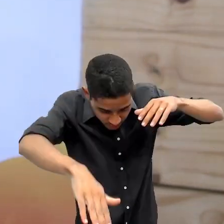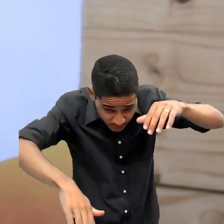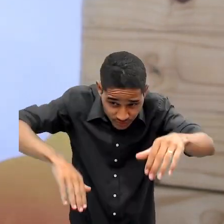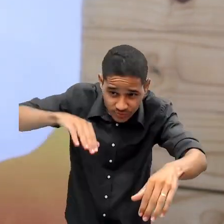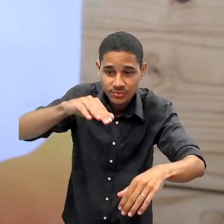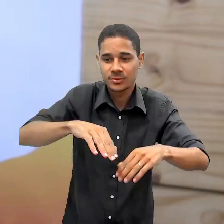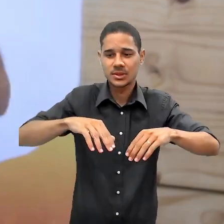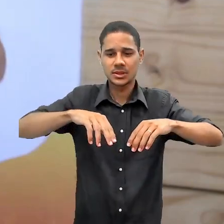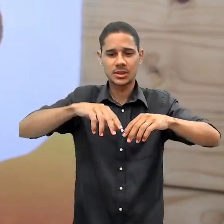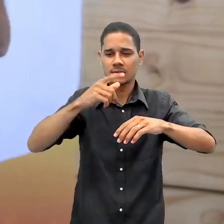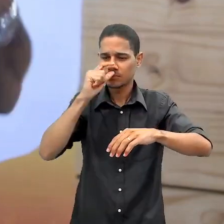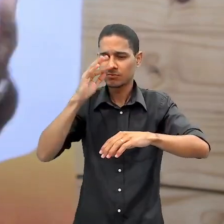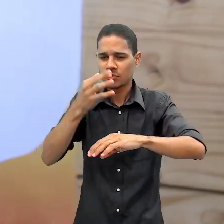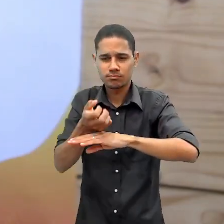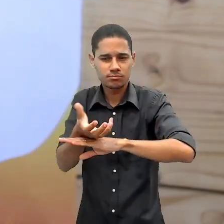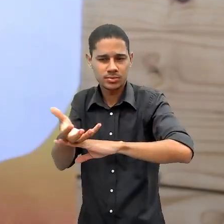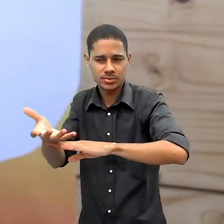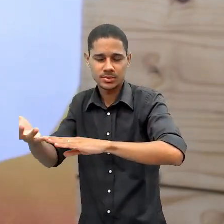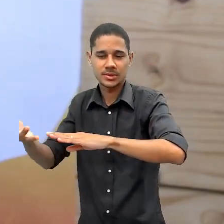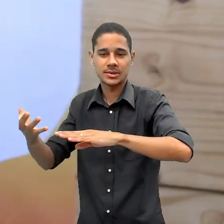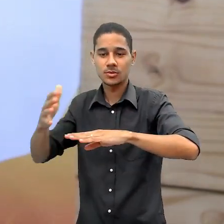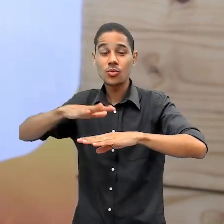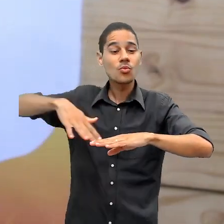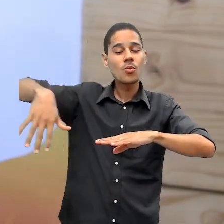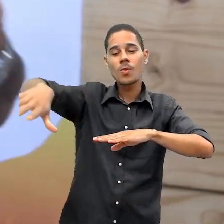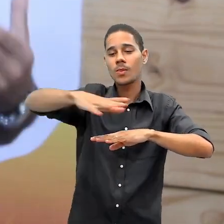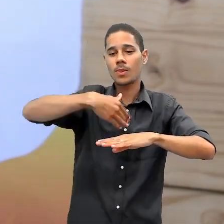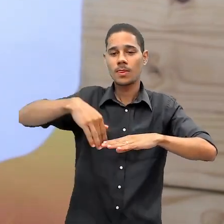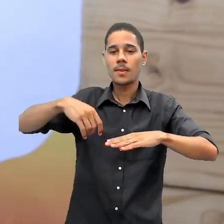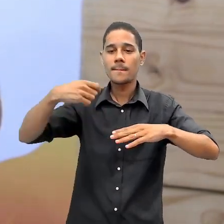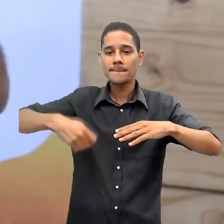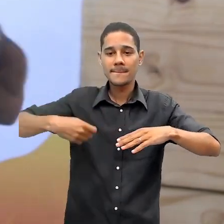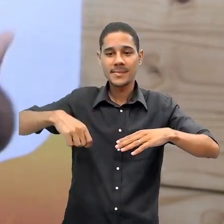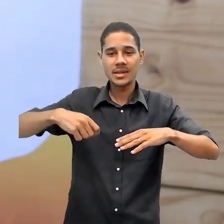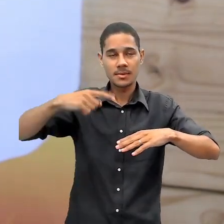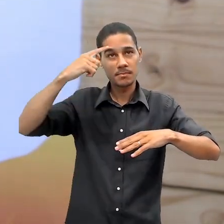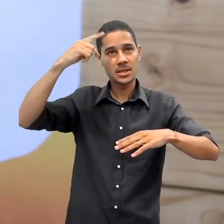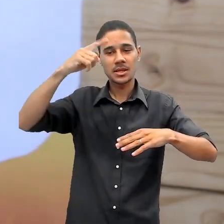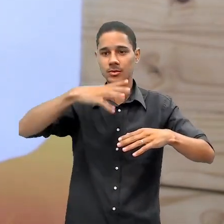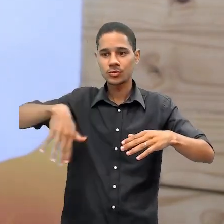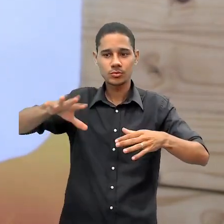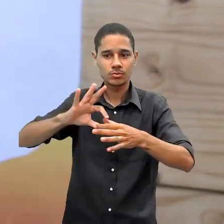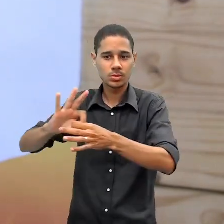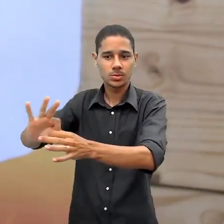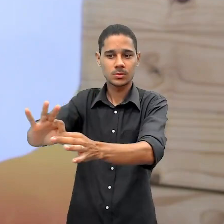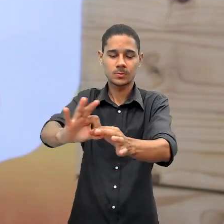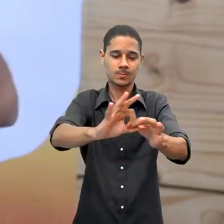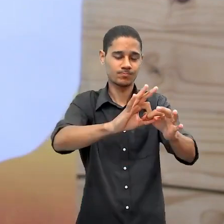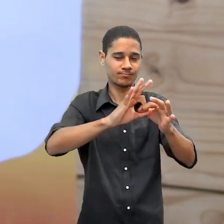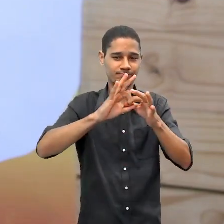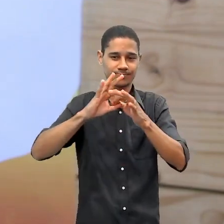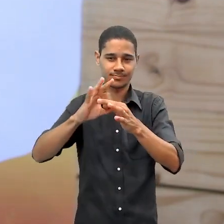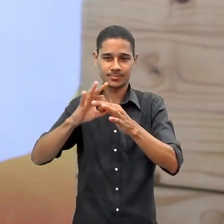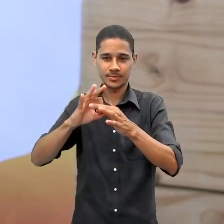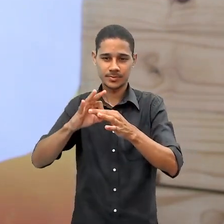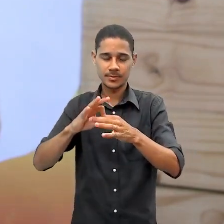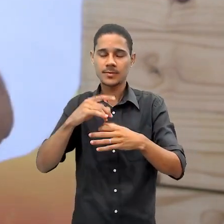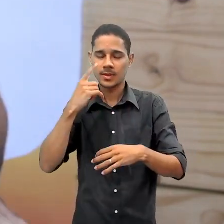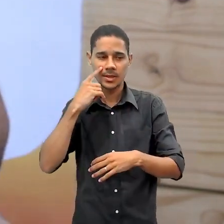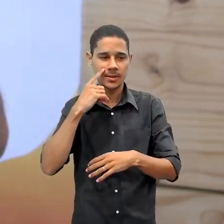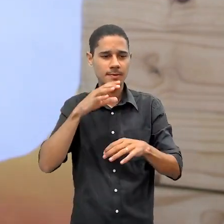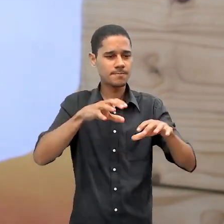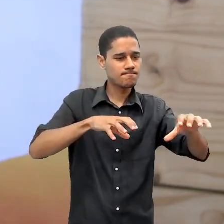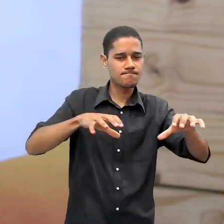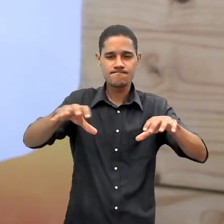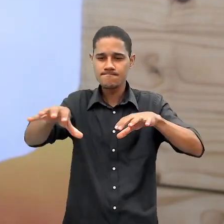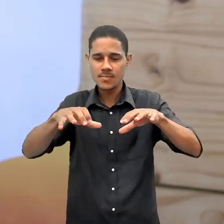como esse. Todo esse espaço deve ser pensado como um conjunto, né? E você vai tirar partido disso. O